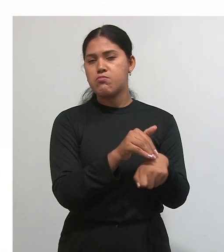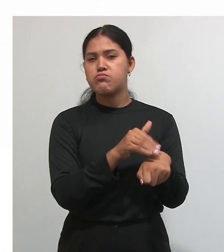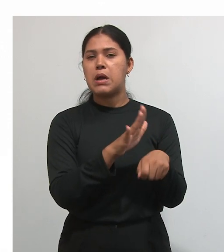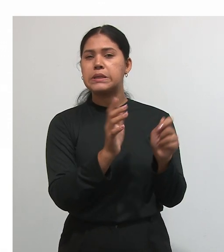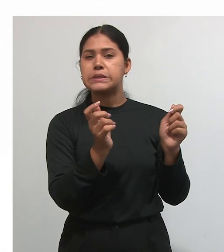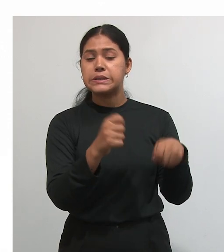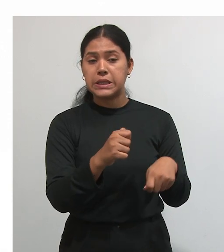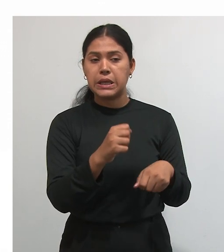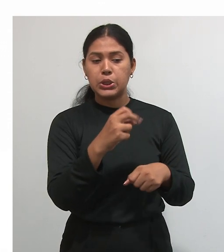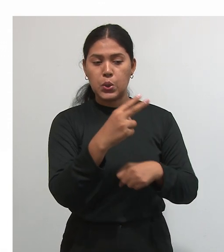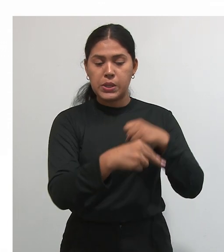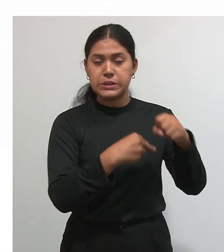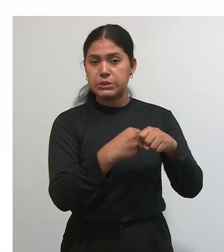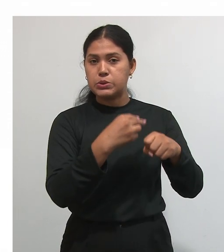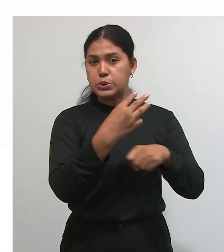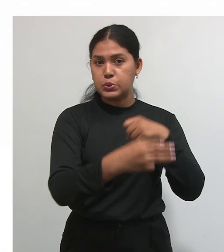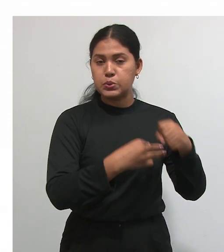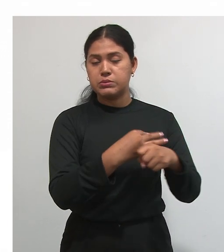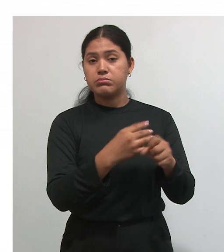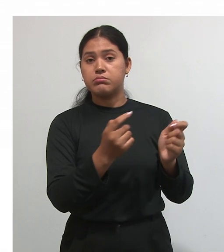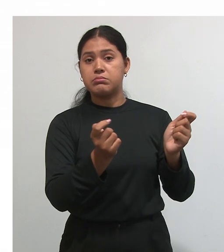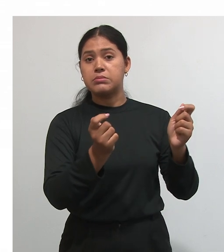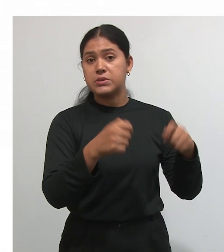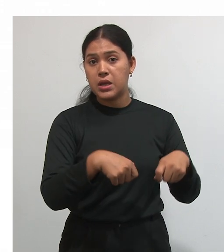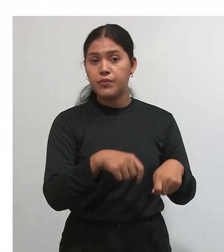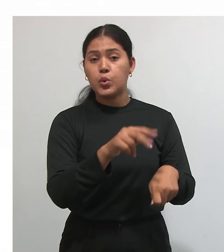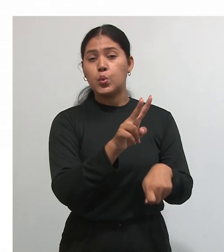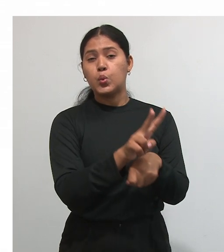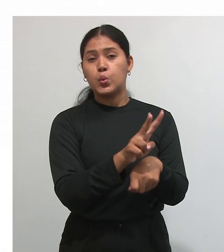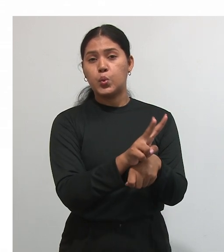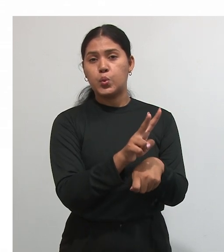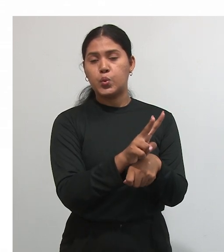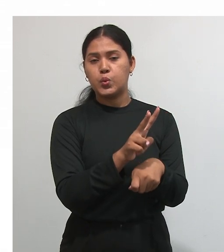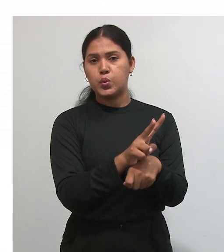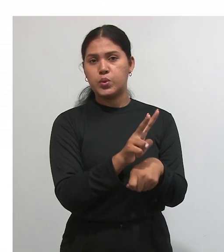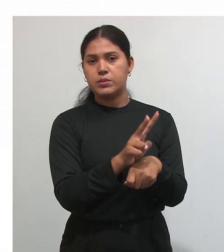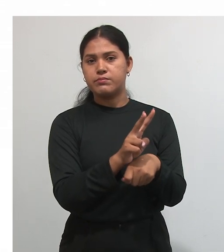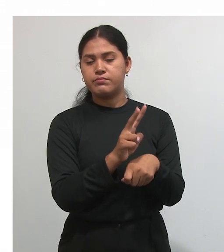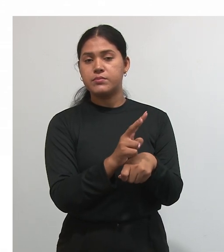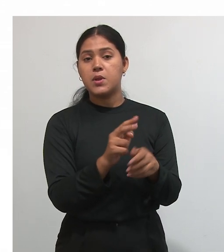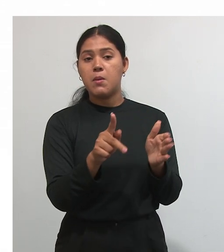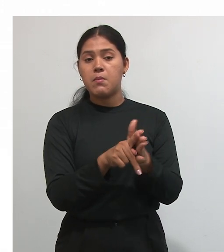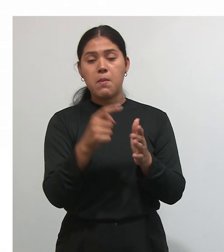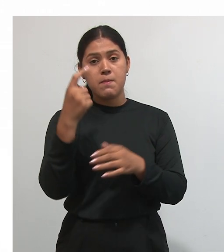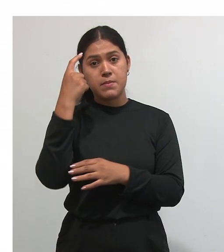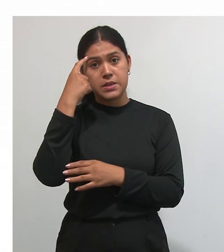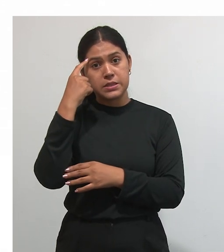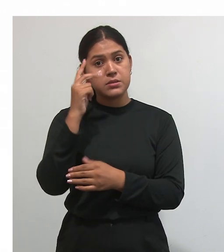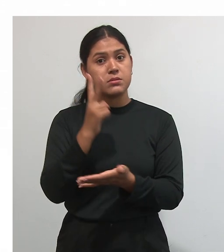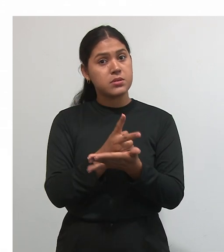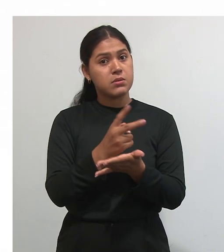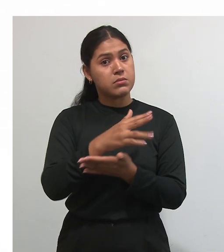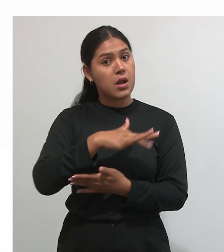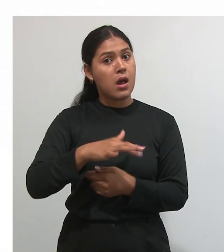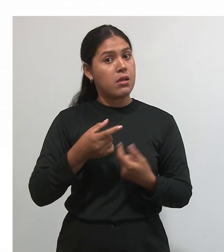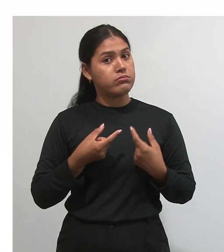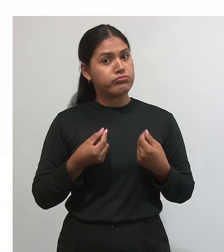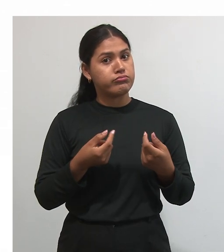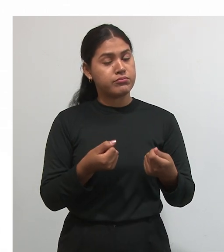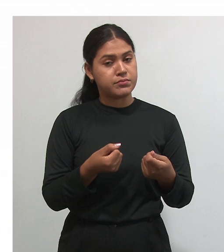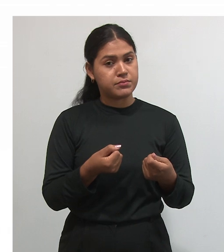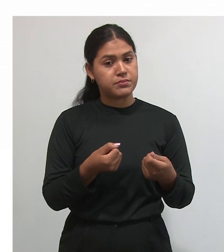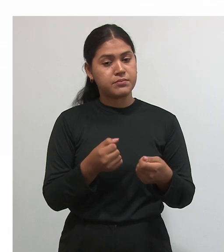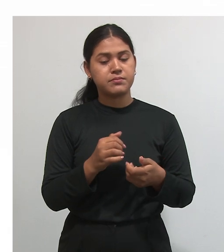como é que eu posso lá, a geração, né, de futuro, de fluxo financeiro, e a